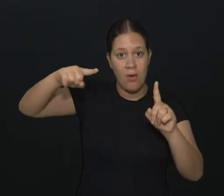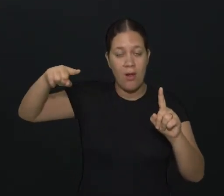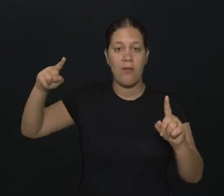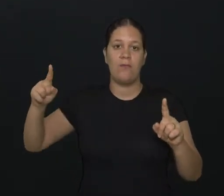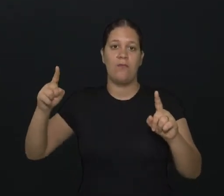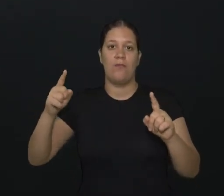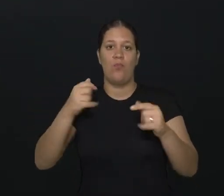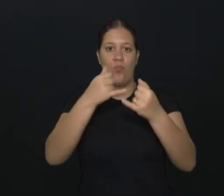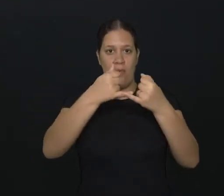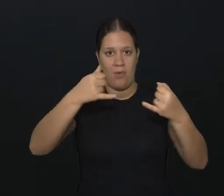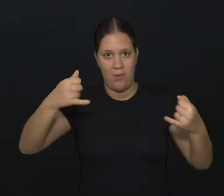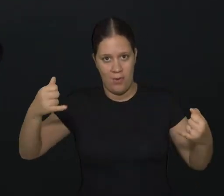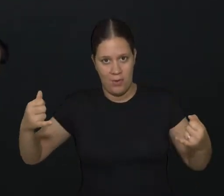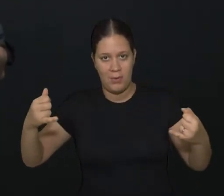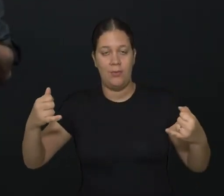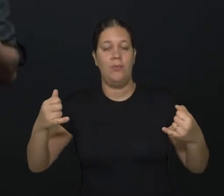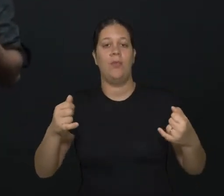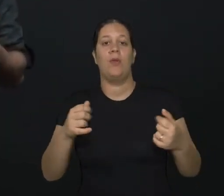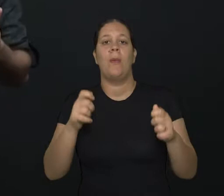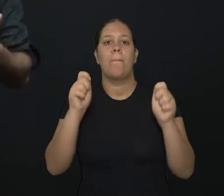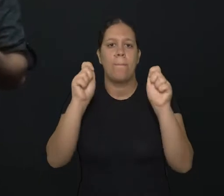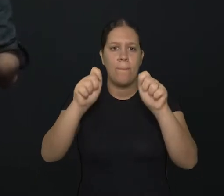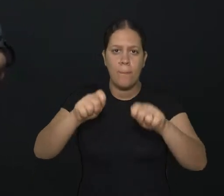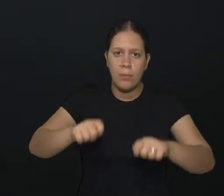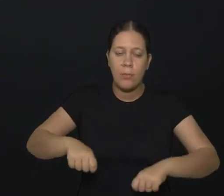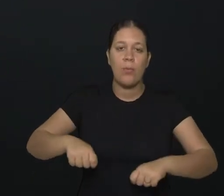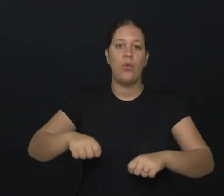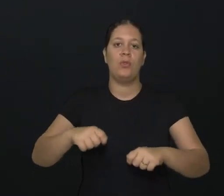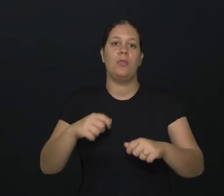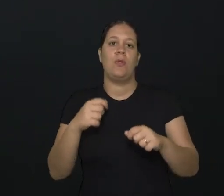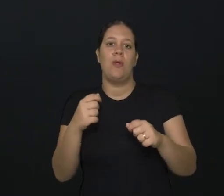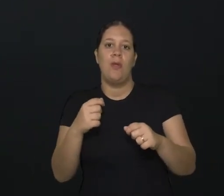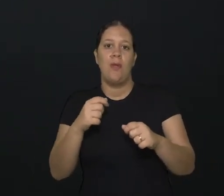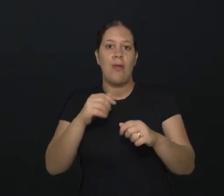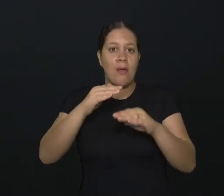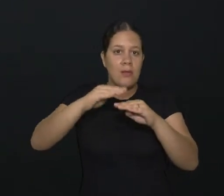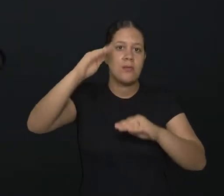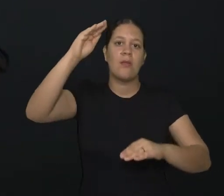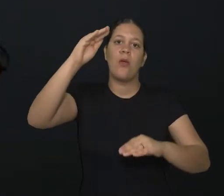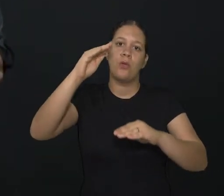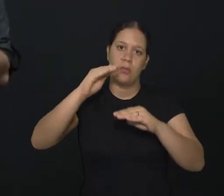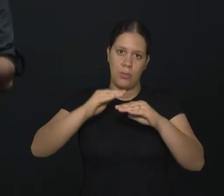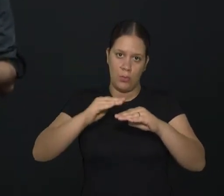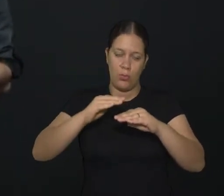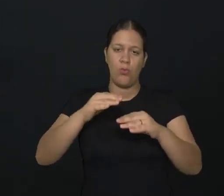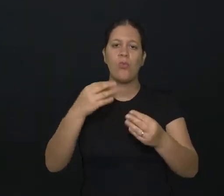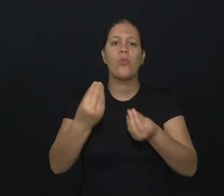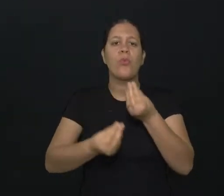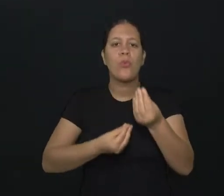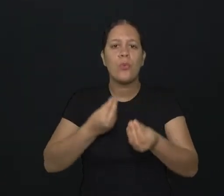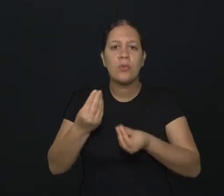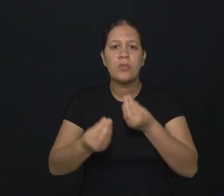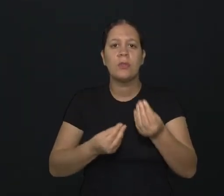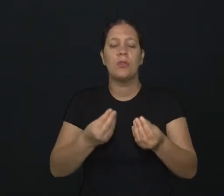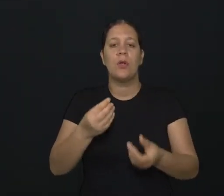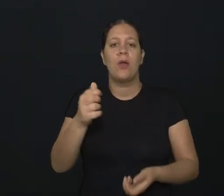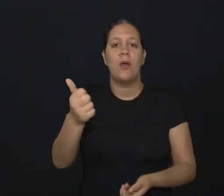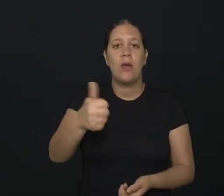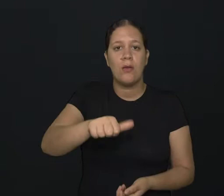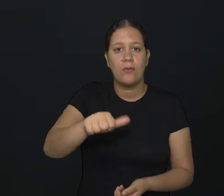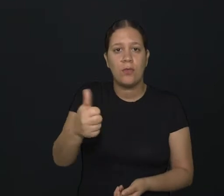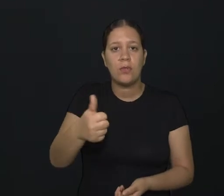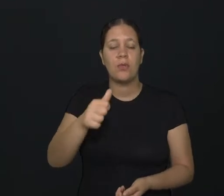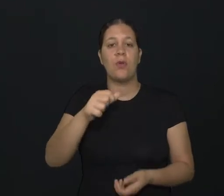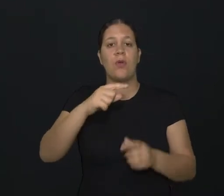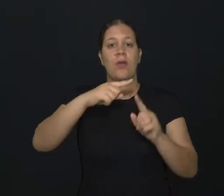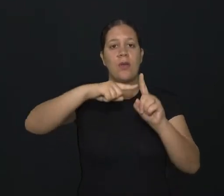uma reta, tá bom? Agora essa reta ela pode ser crescente ou decrescente. Como assim, professor?